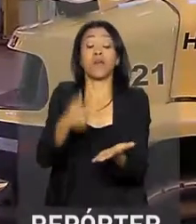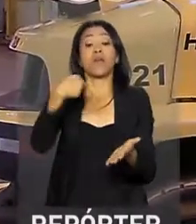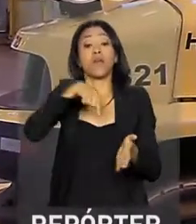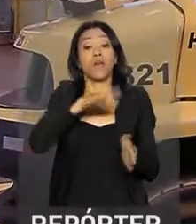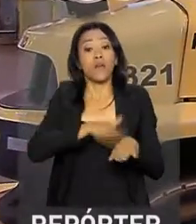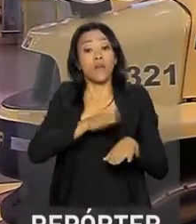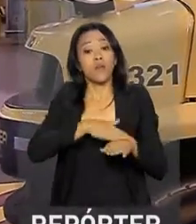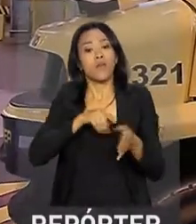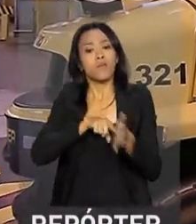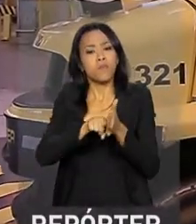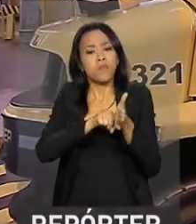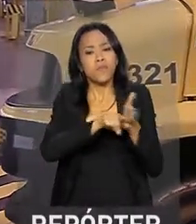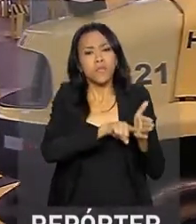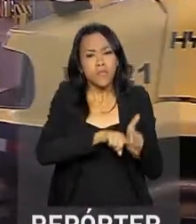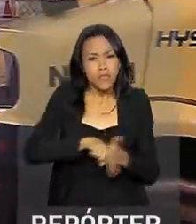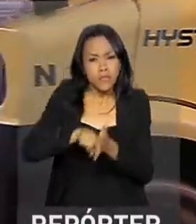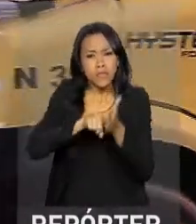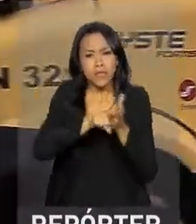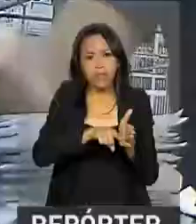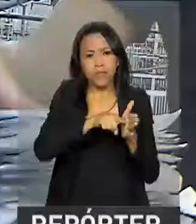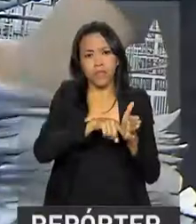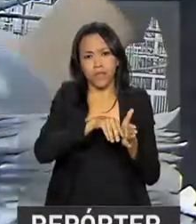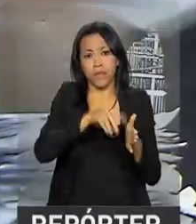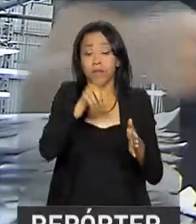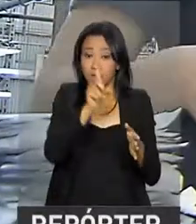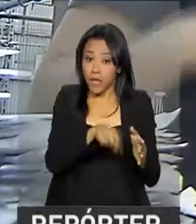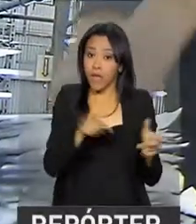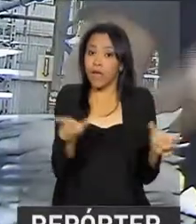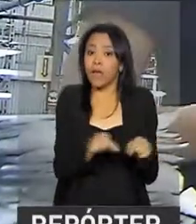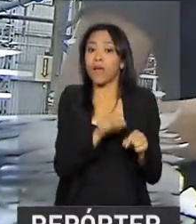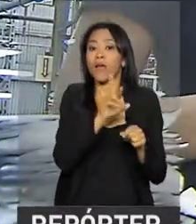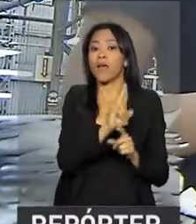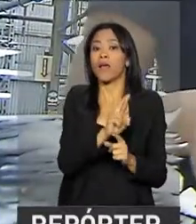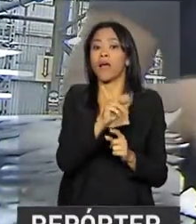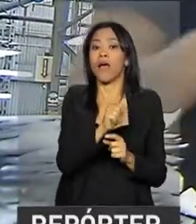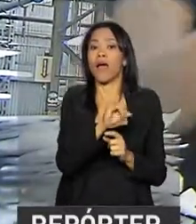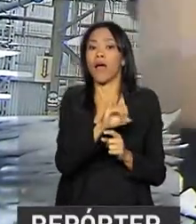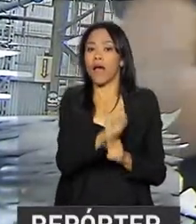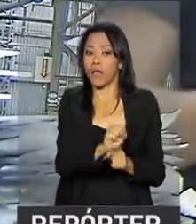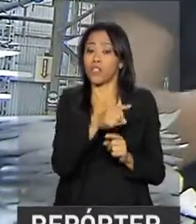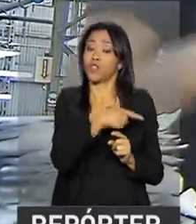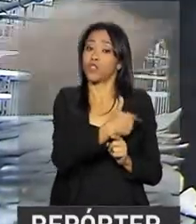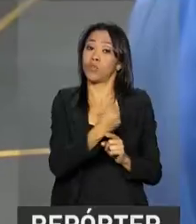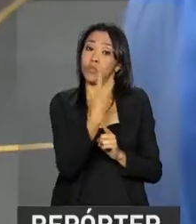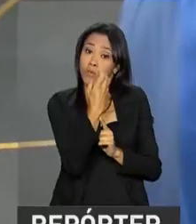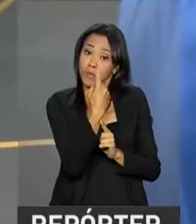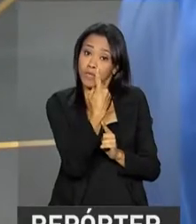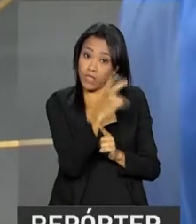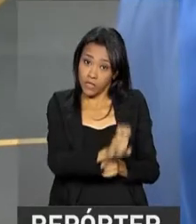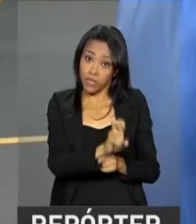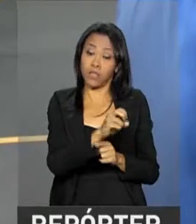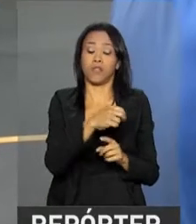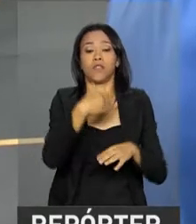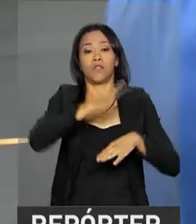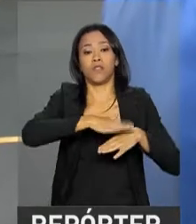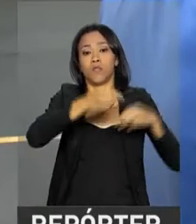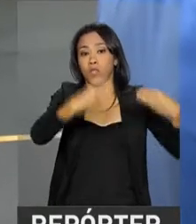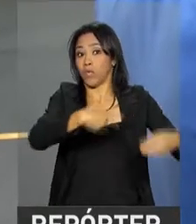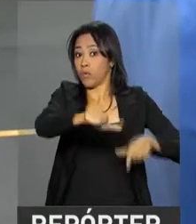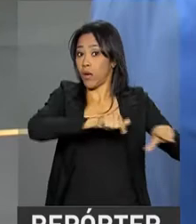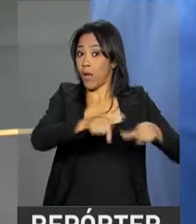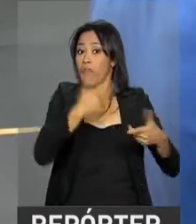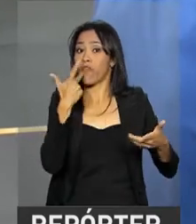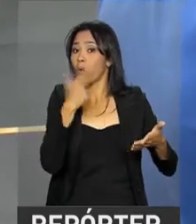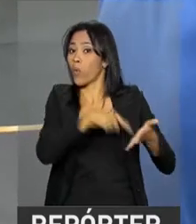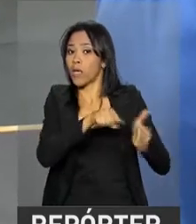relação anual de informações sociais rais de 2015 do ministério do trabalho no regime parcial a média